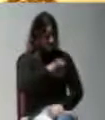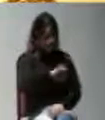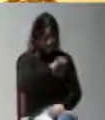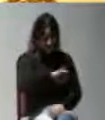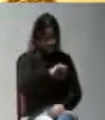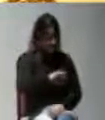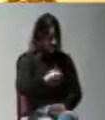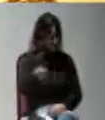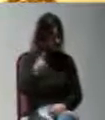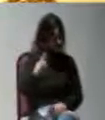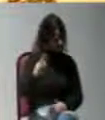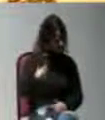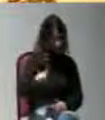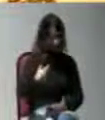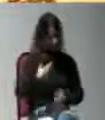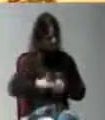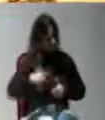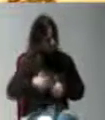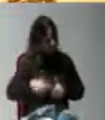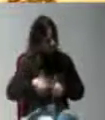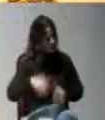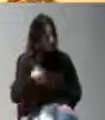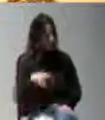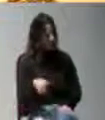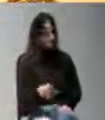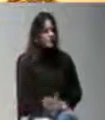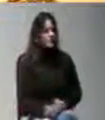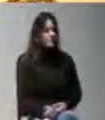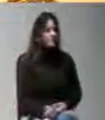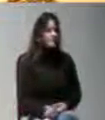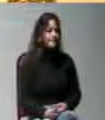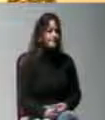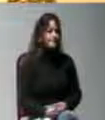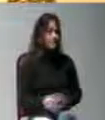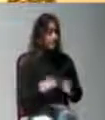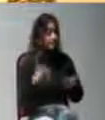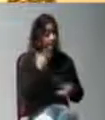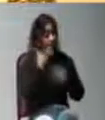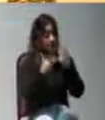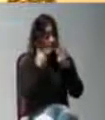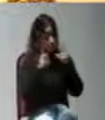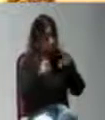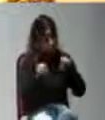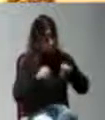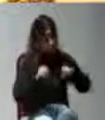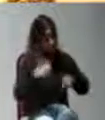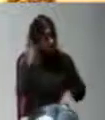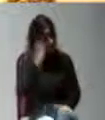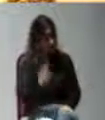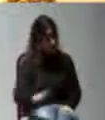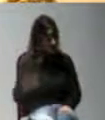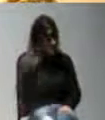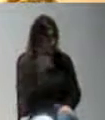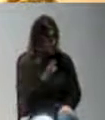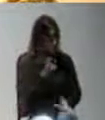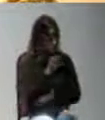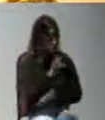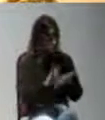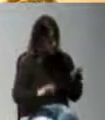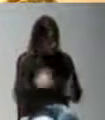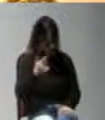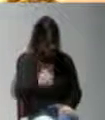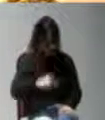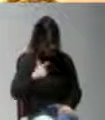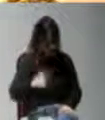mesmo que os professores algumas vezes sejam mal preparados. Quando falamos em educação no Brasil, o texto repetitivo